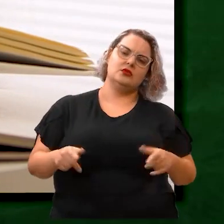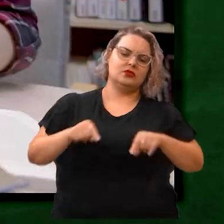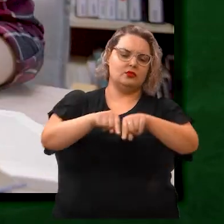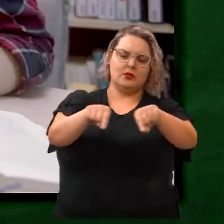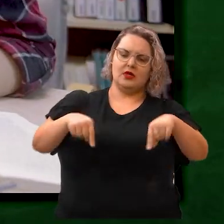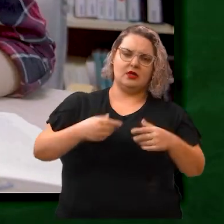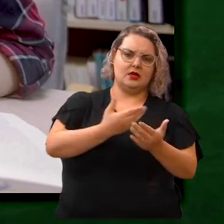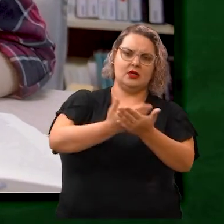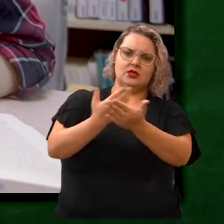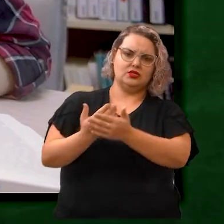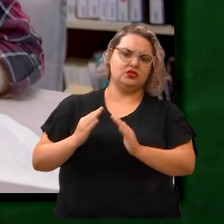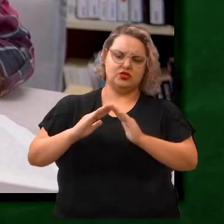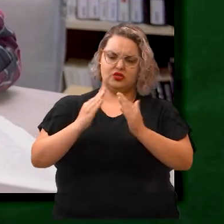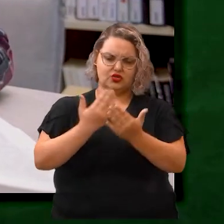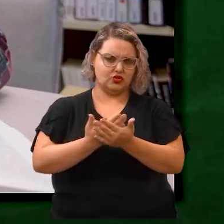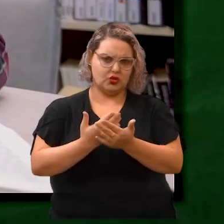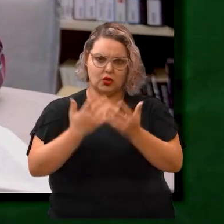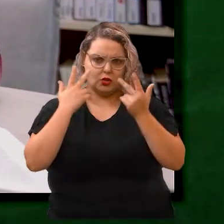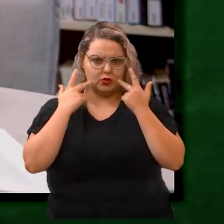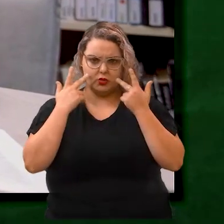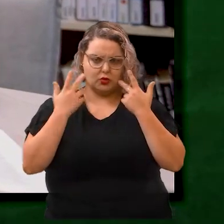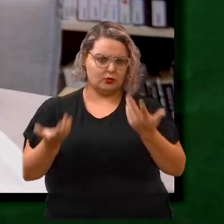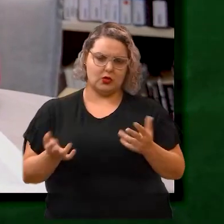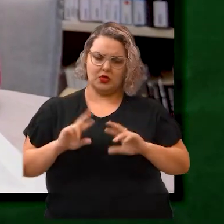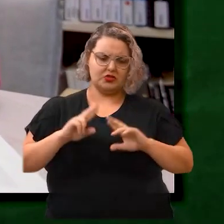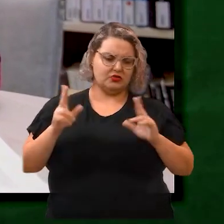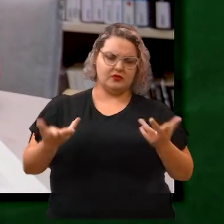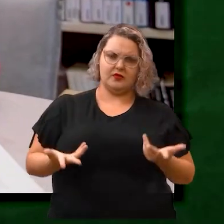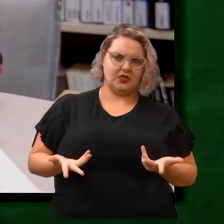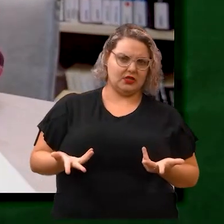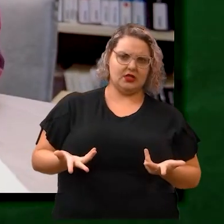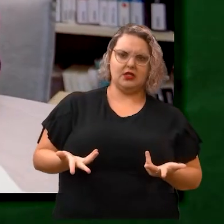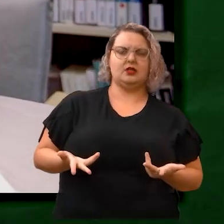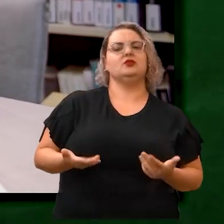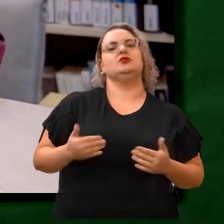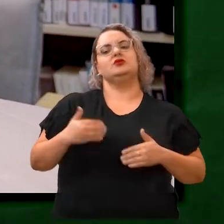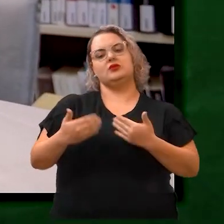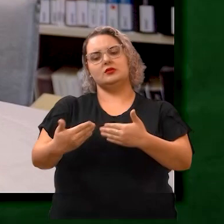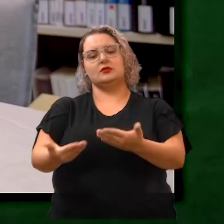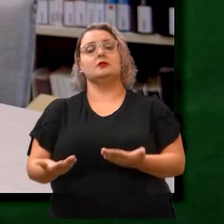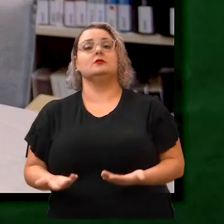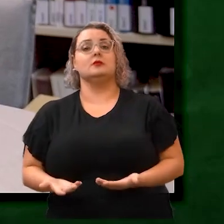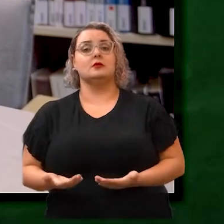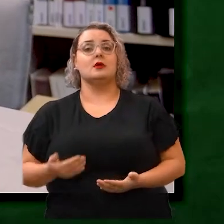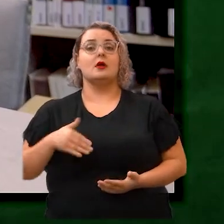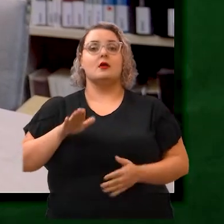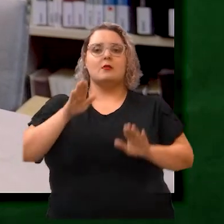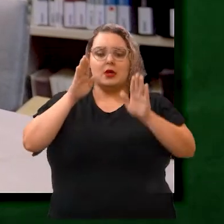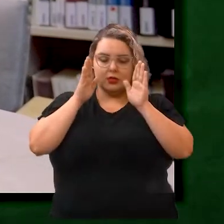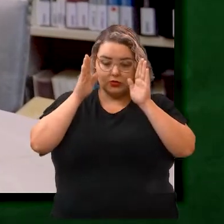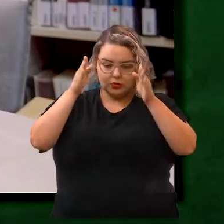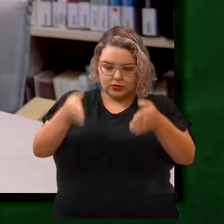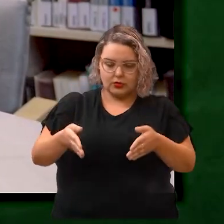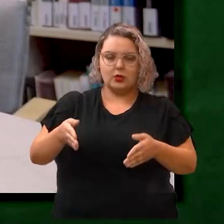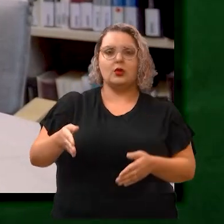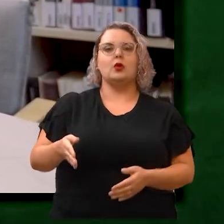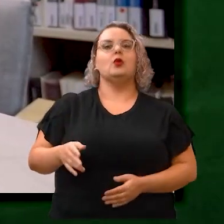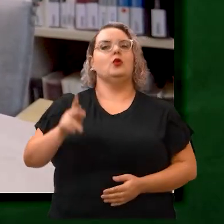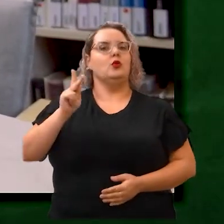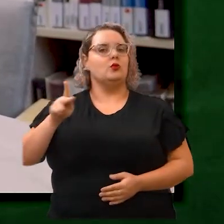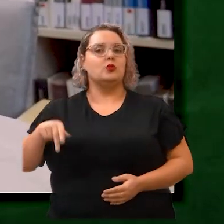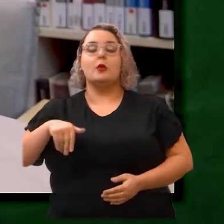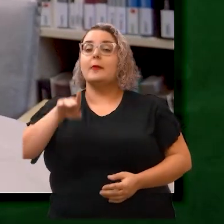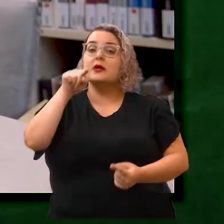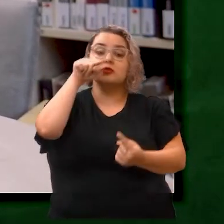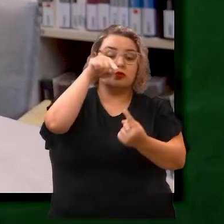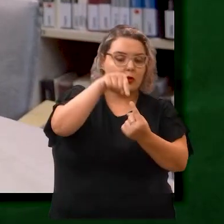de uma sala de aula de uma escola normal né que esteja em funcionamento é muito mais centrado professor é muito mais